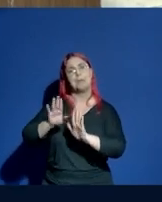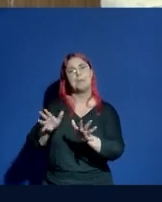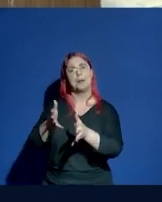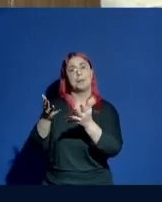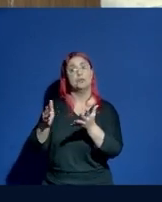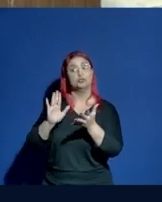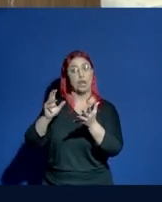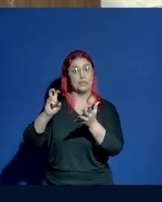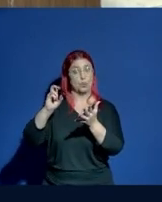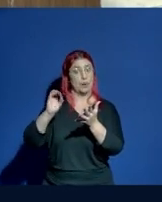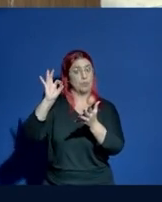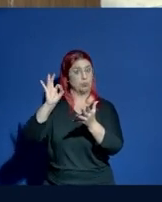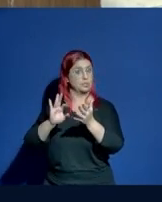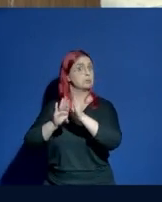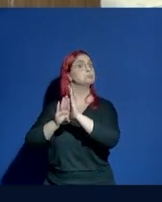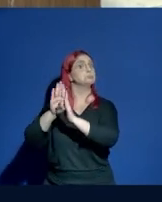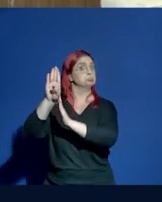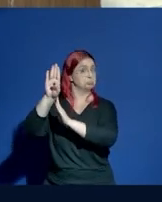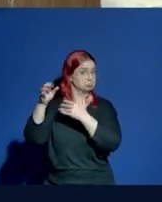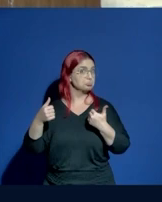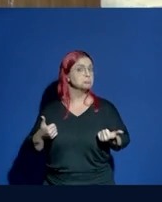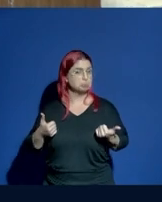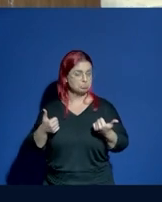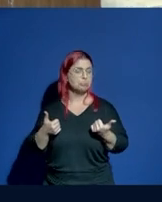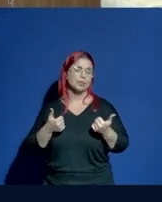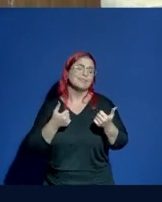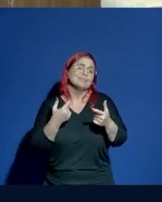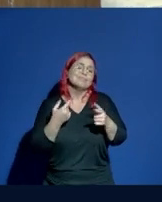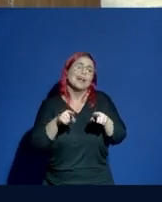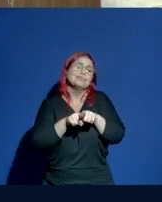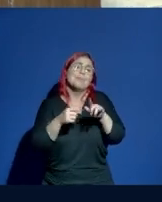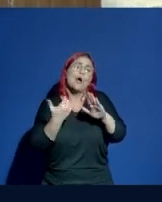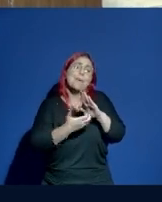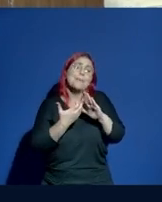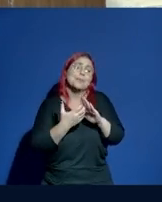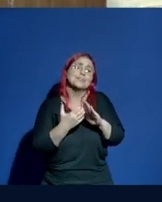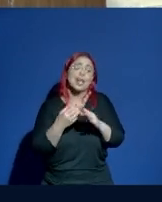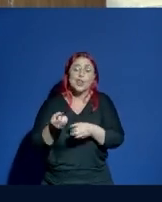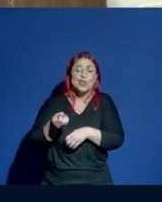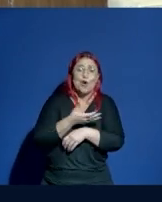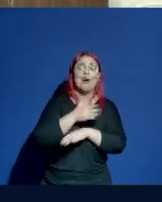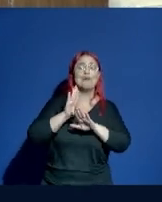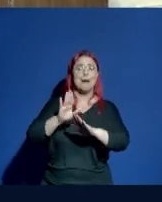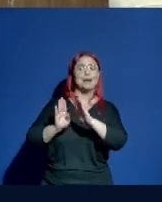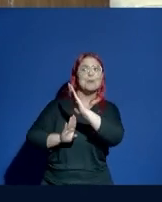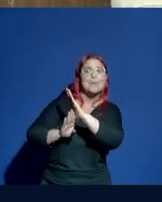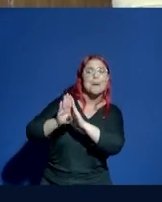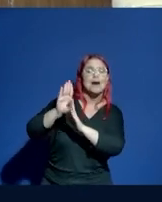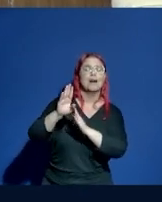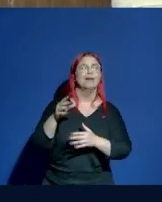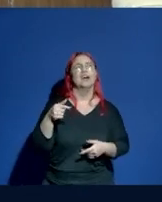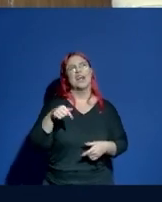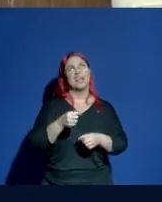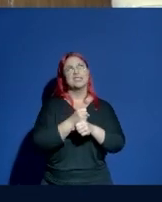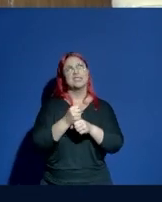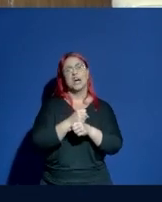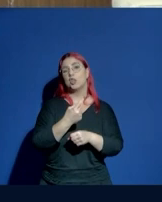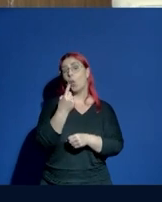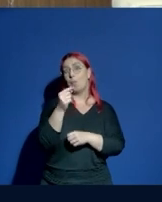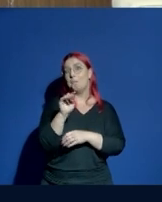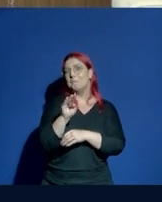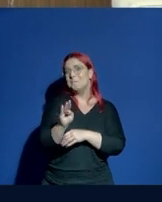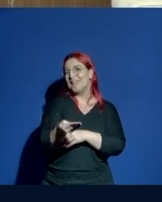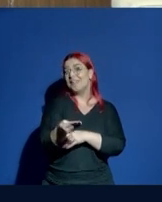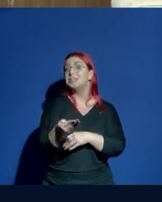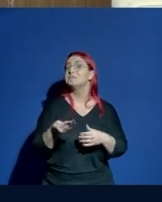50% de crescimento Como eu disse uma empresa muito nova acelerada esse ano só para dar uma ordem de grandeza a gente deve atingir um bilhão de